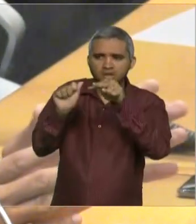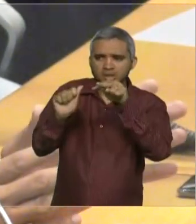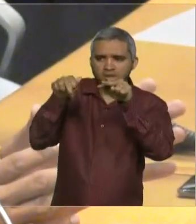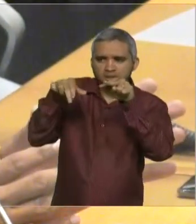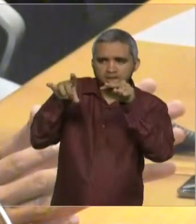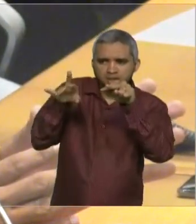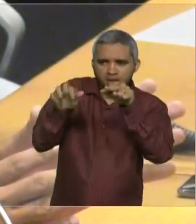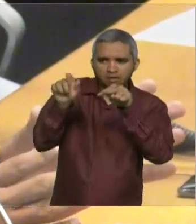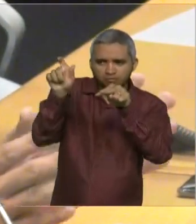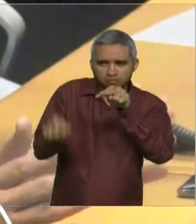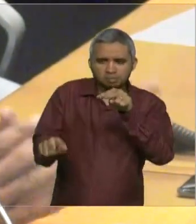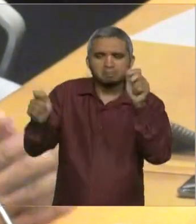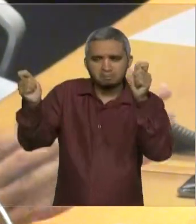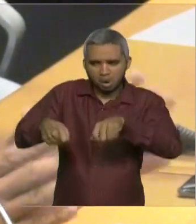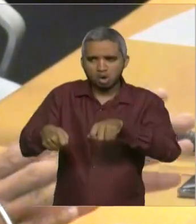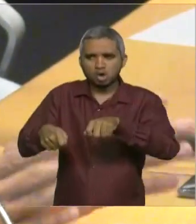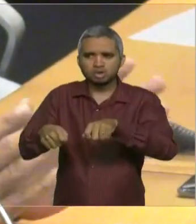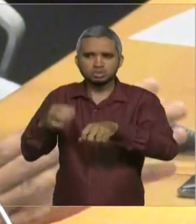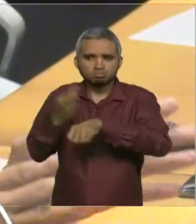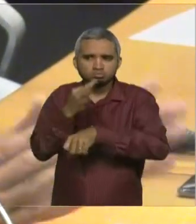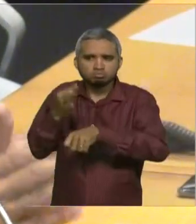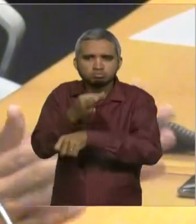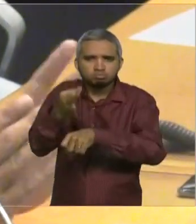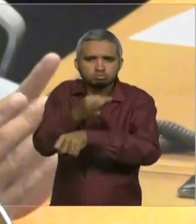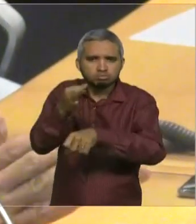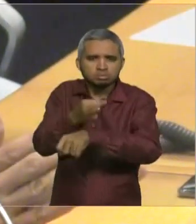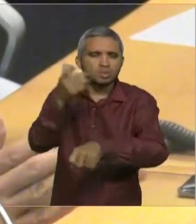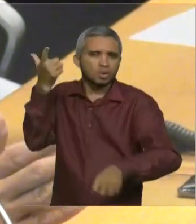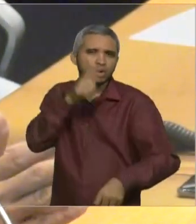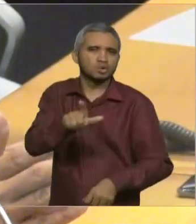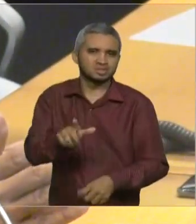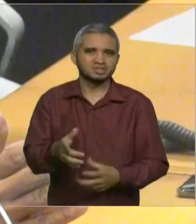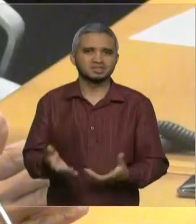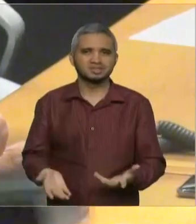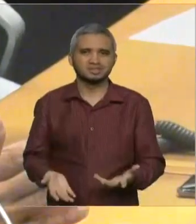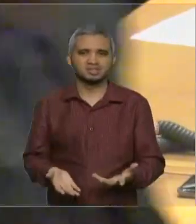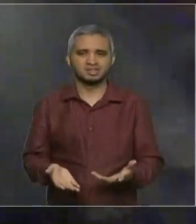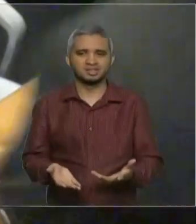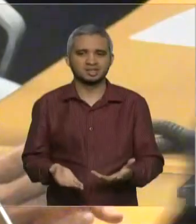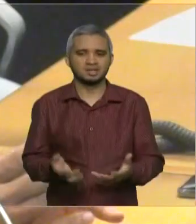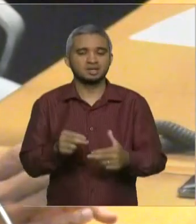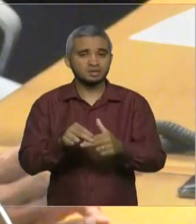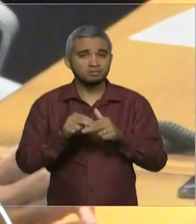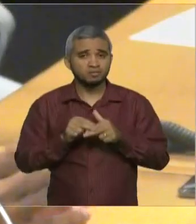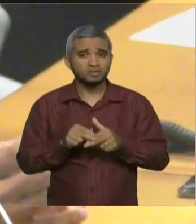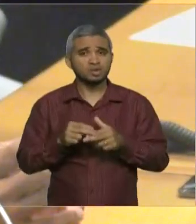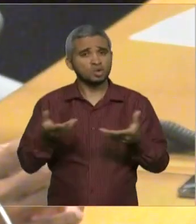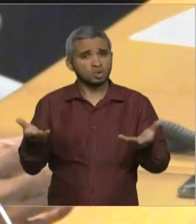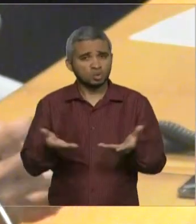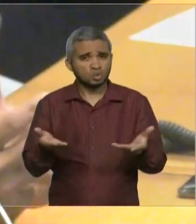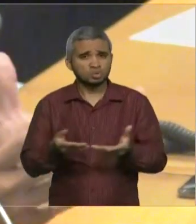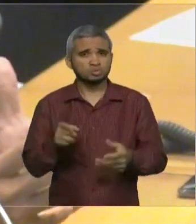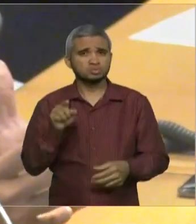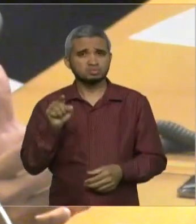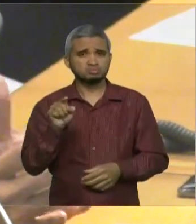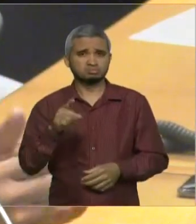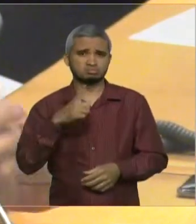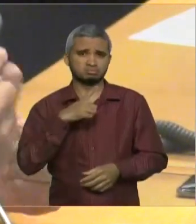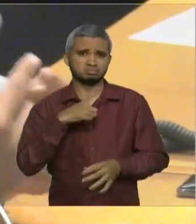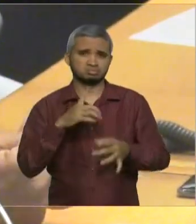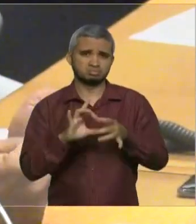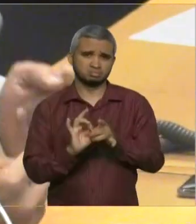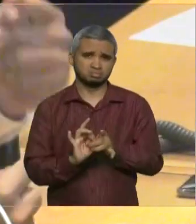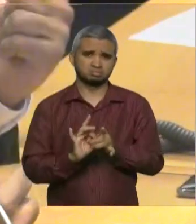família. Mas Ele te deu força exatamente para você estar aqui hoje, tendo a, digamos assim, tendo a liberdade e